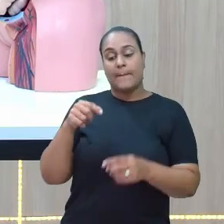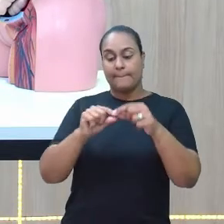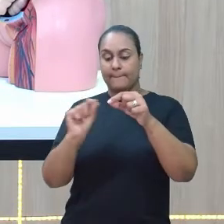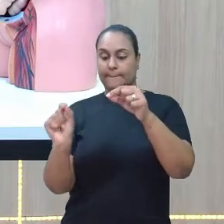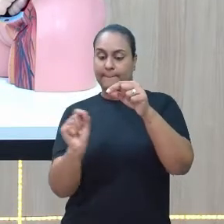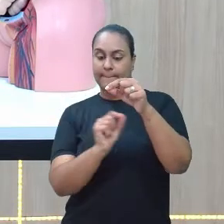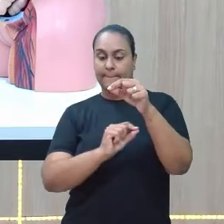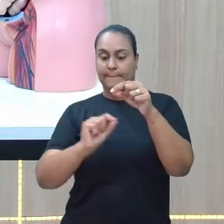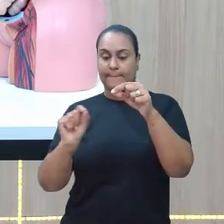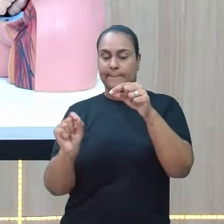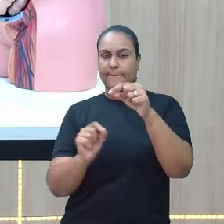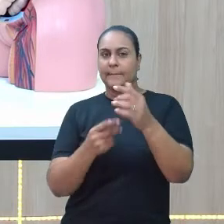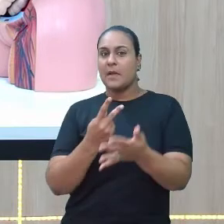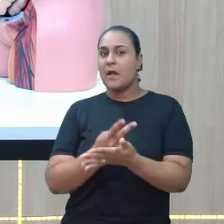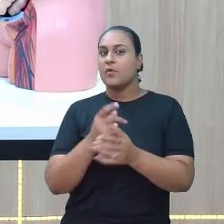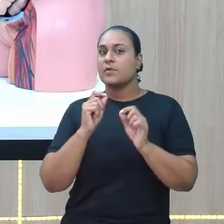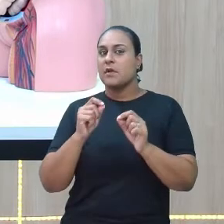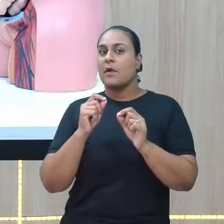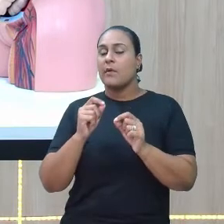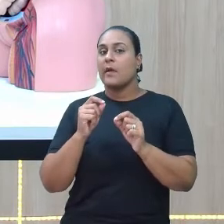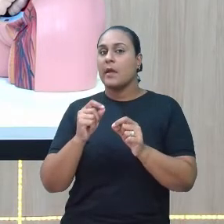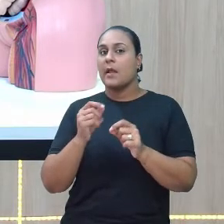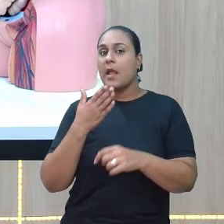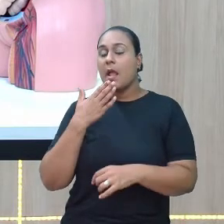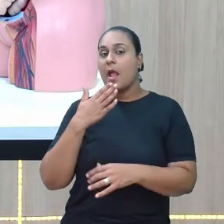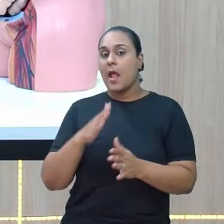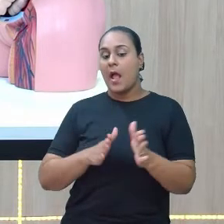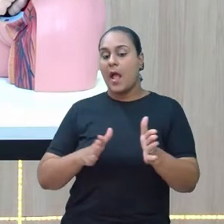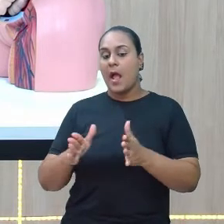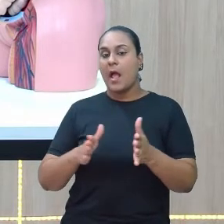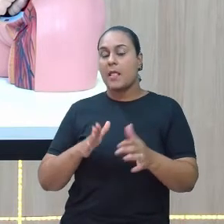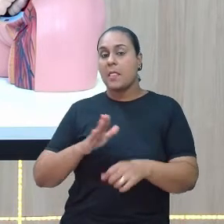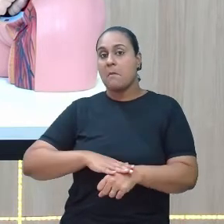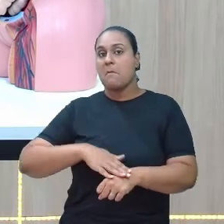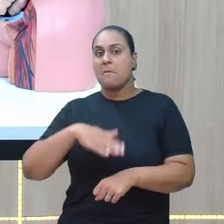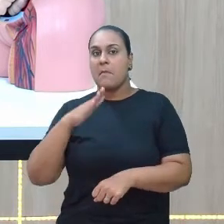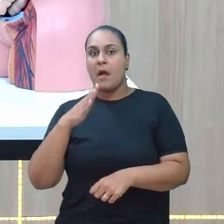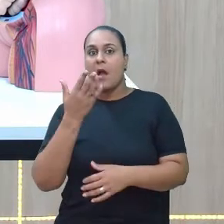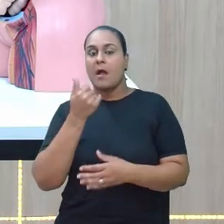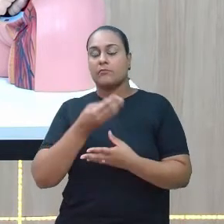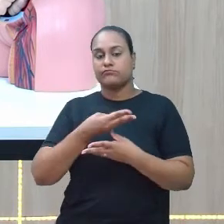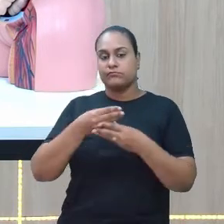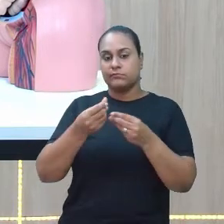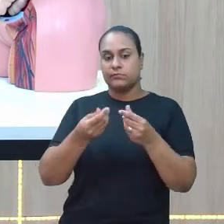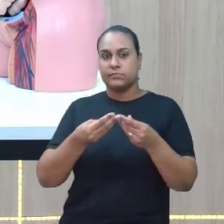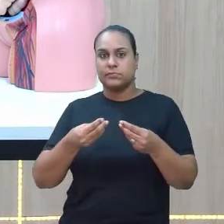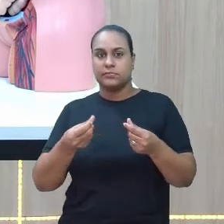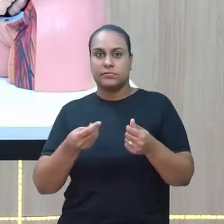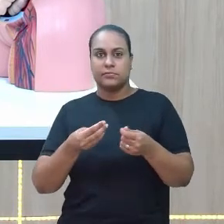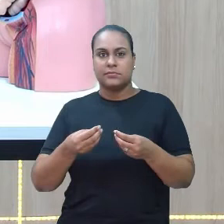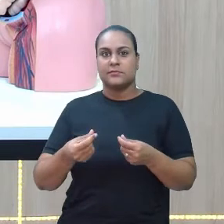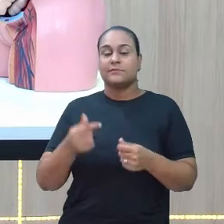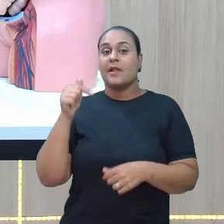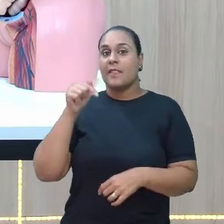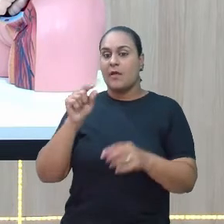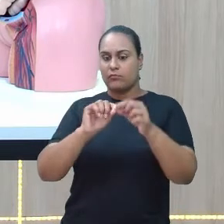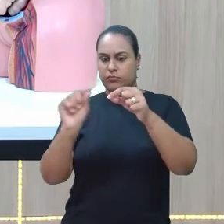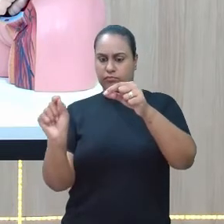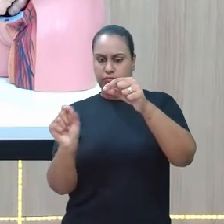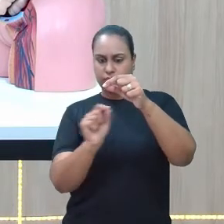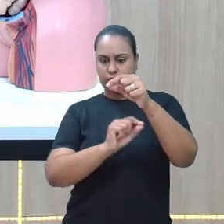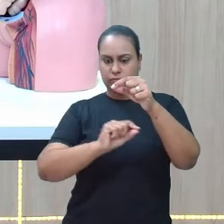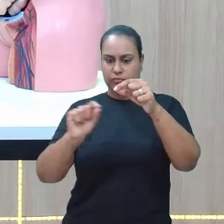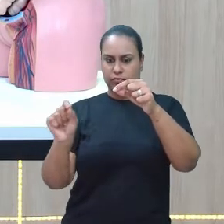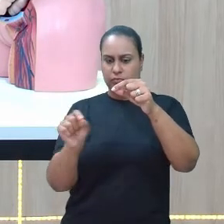também acontece a maior etapa da digestão. Com as enzimas que possui, então o alimento já vai